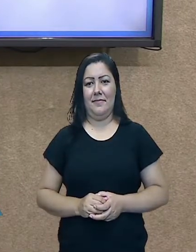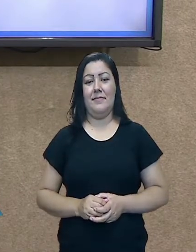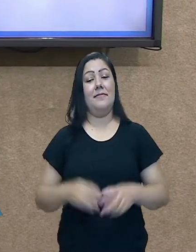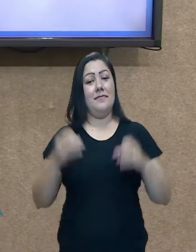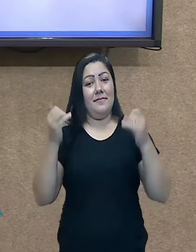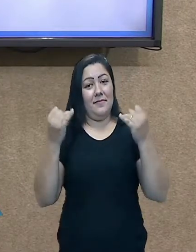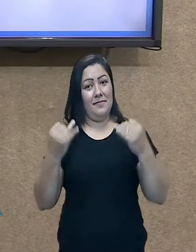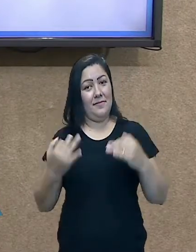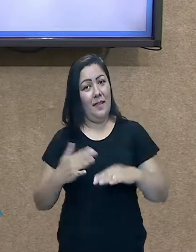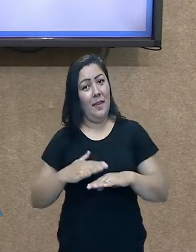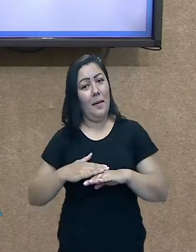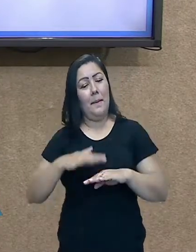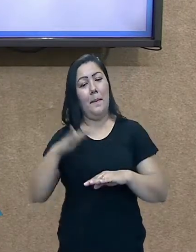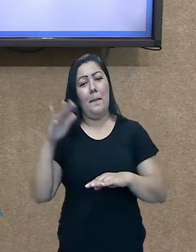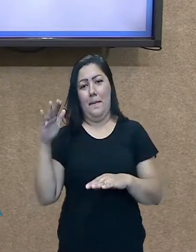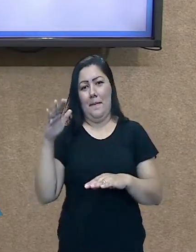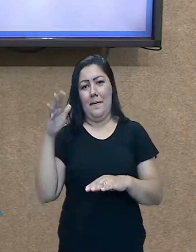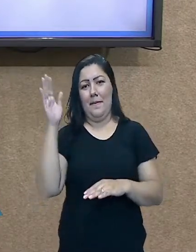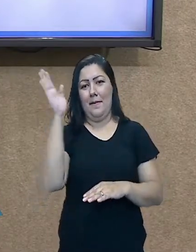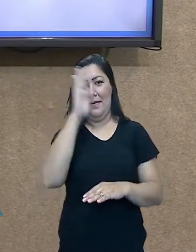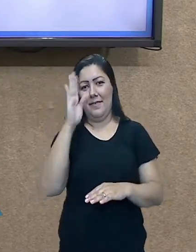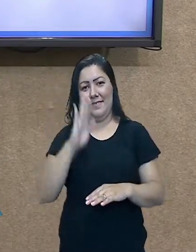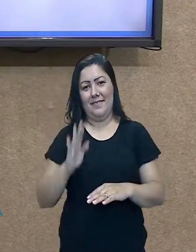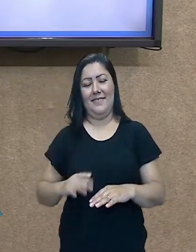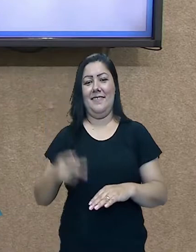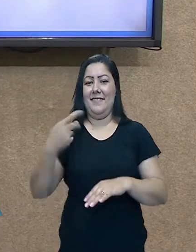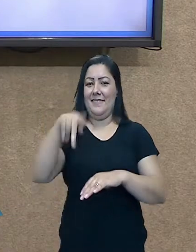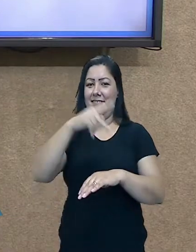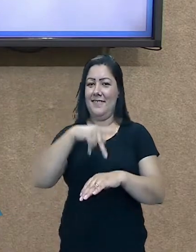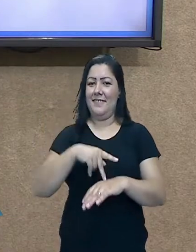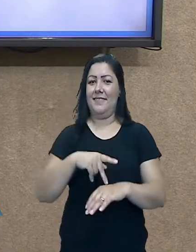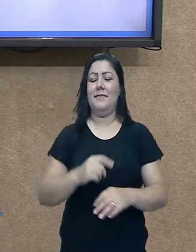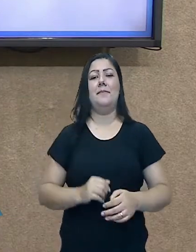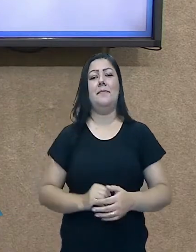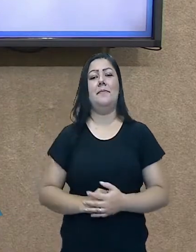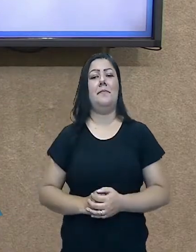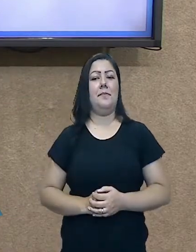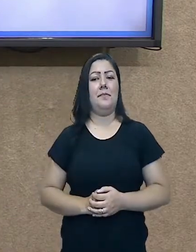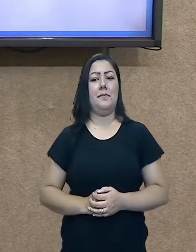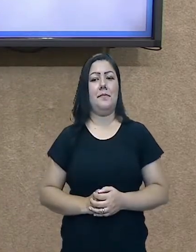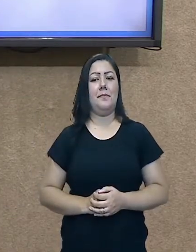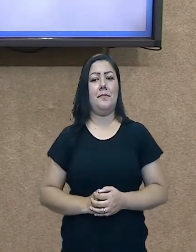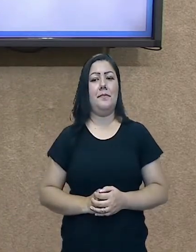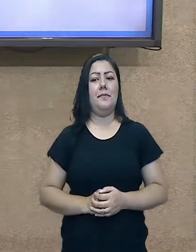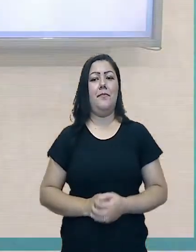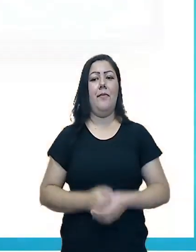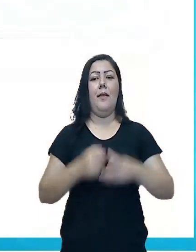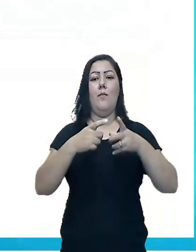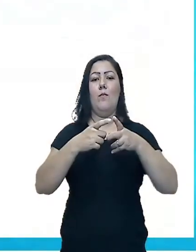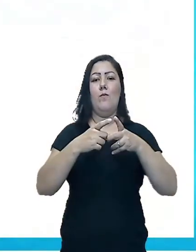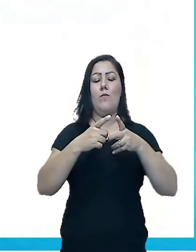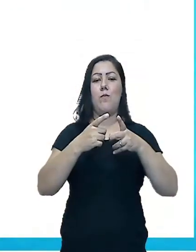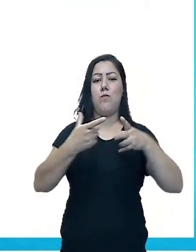país. Quer dizer, continuar falando a grandeza e a